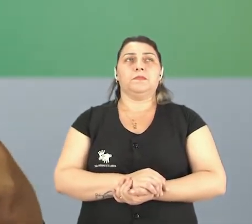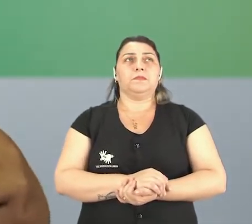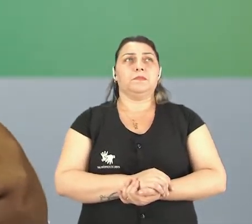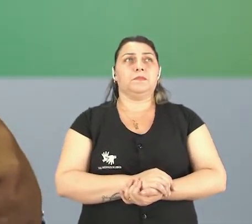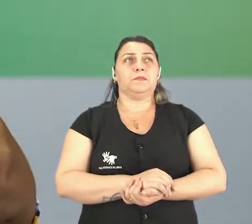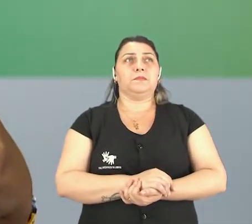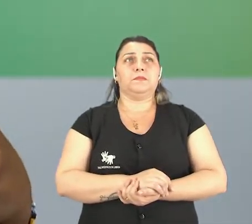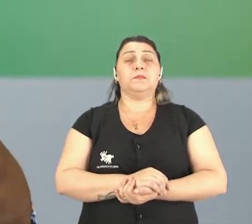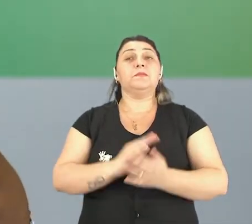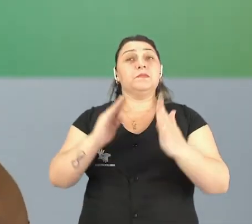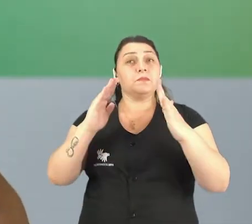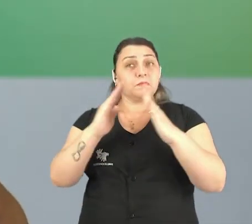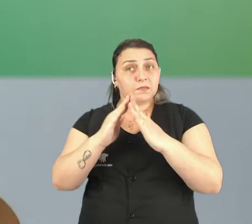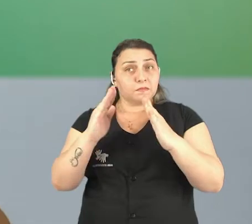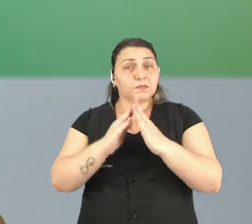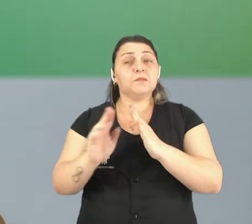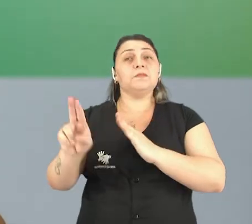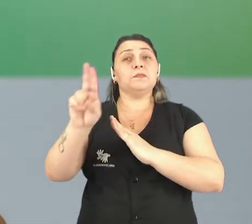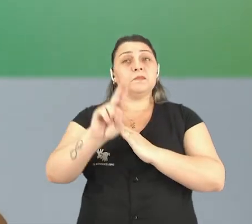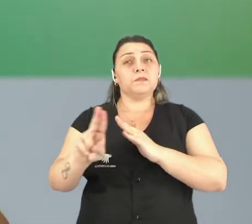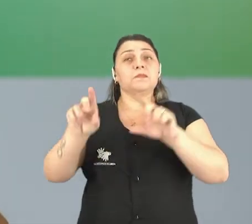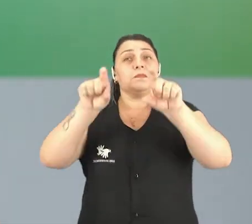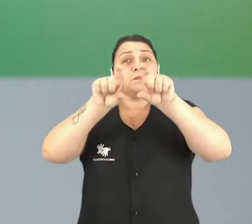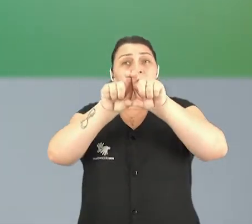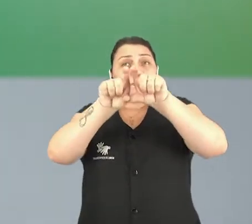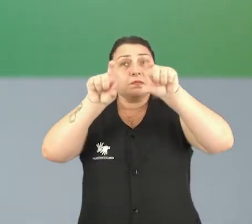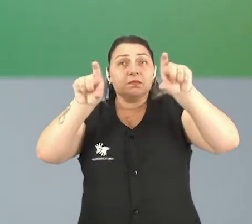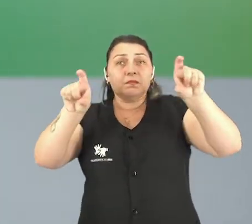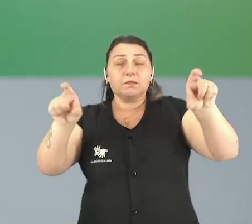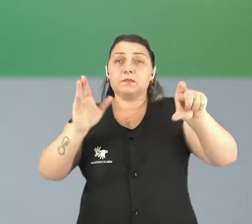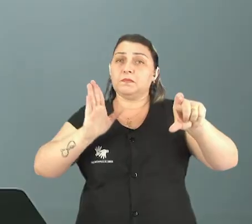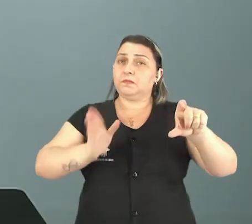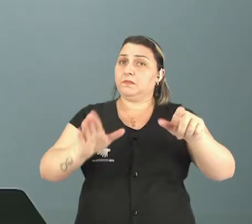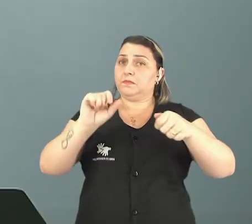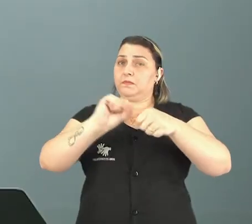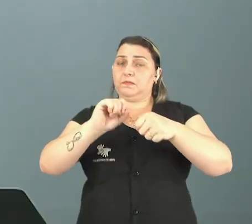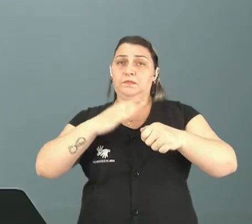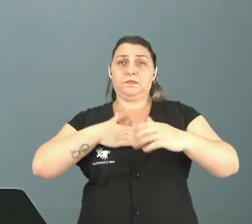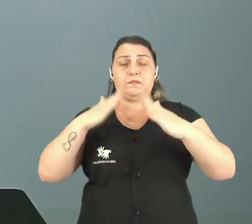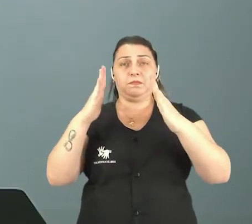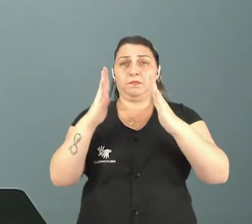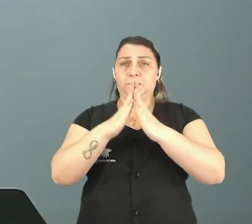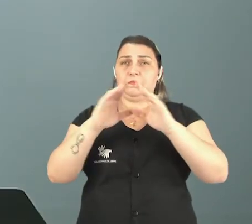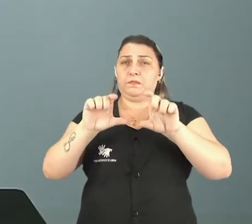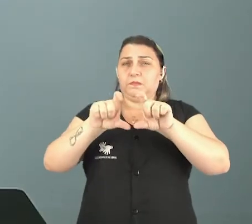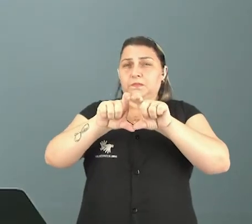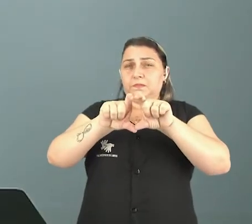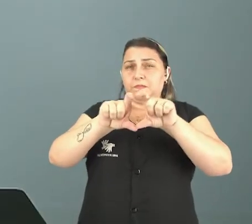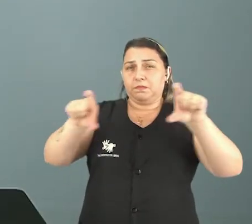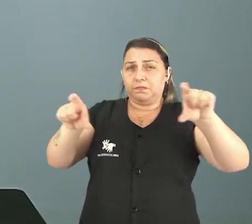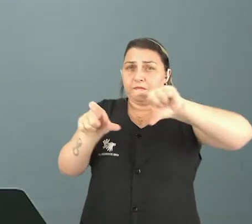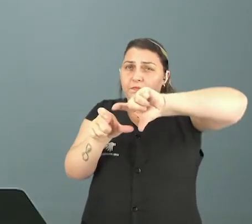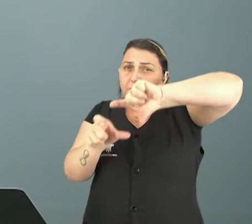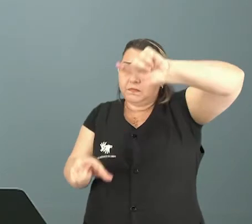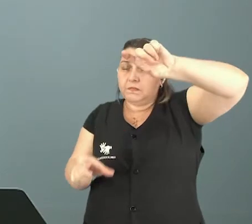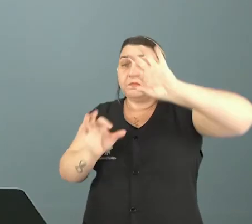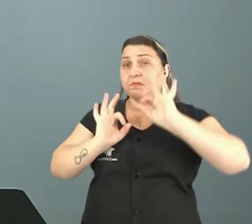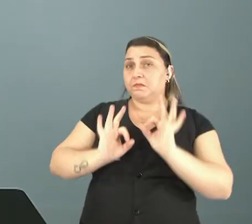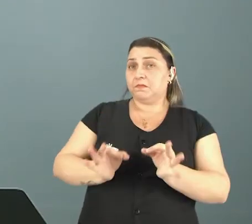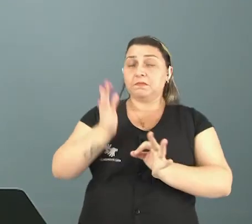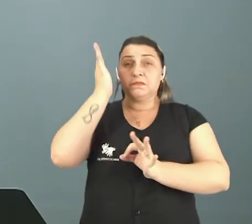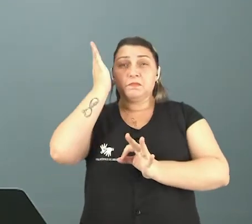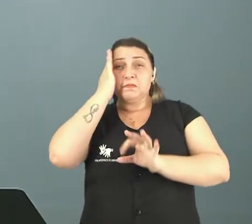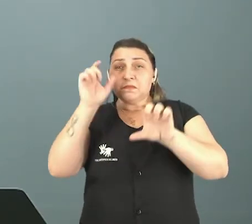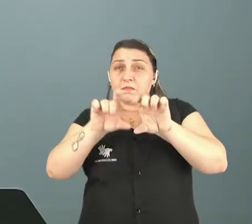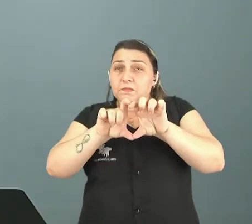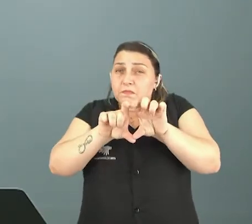É claro que em casa você vai usar uma régua. Eu já fiz isso lá na minha casa, já medi, né, tudo certinho para